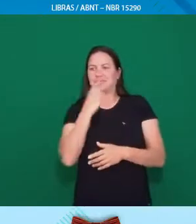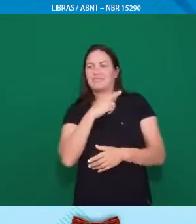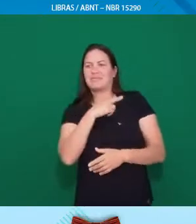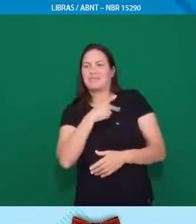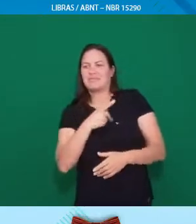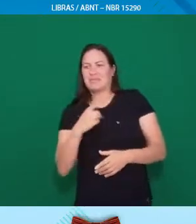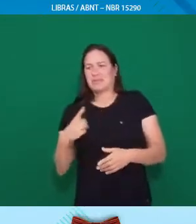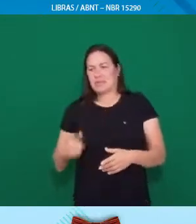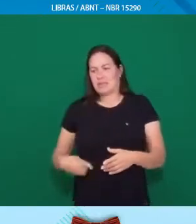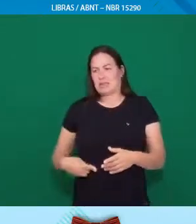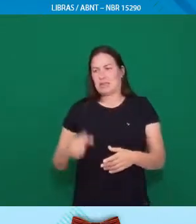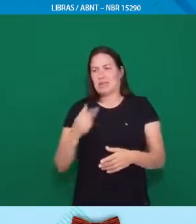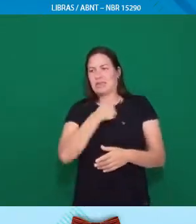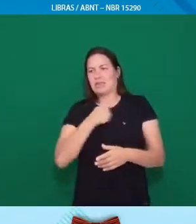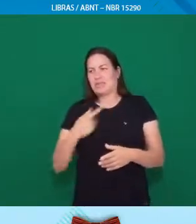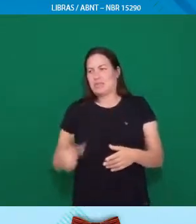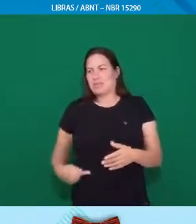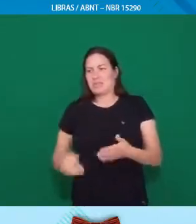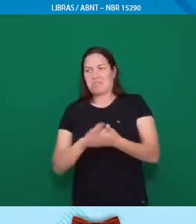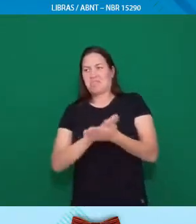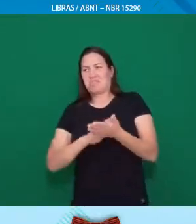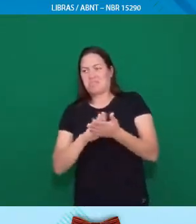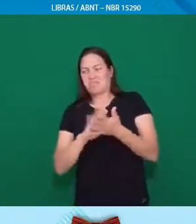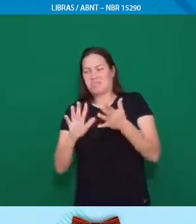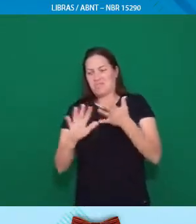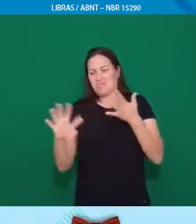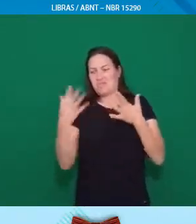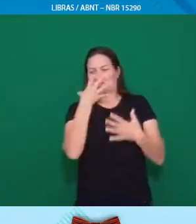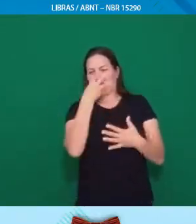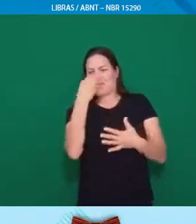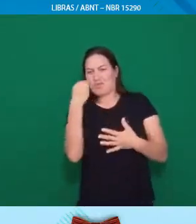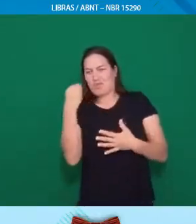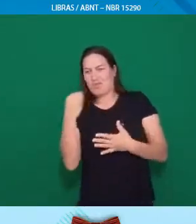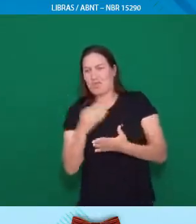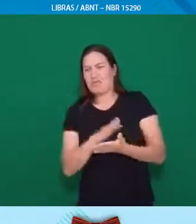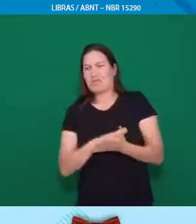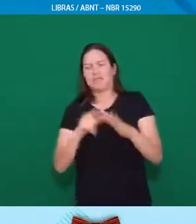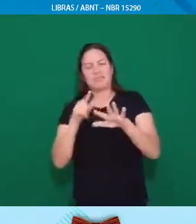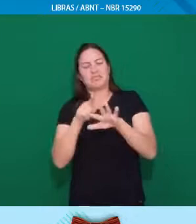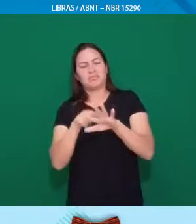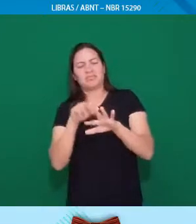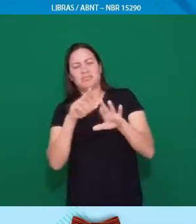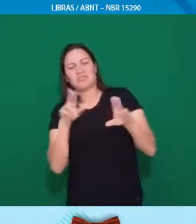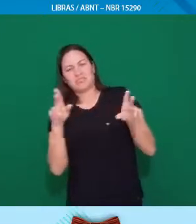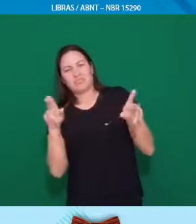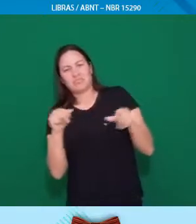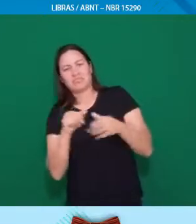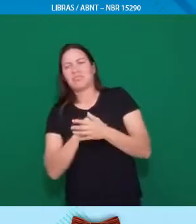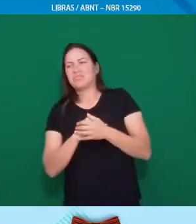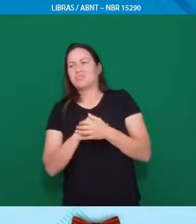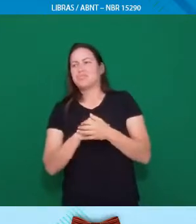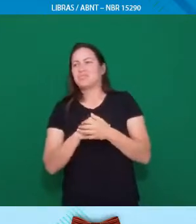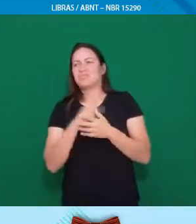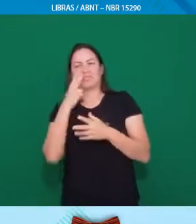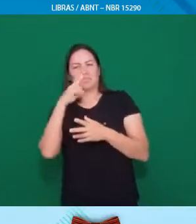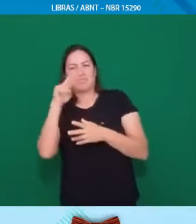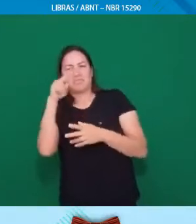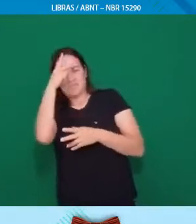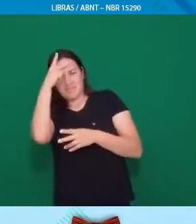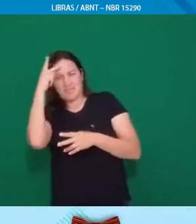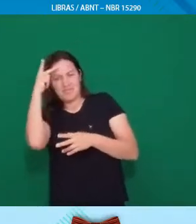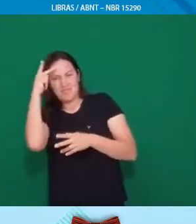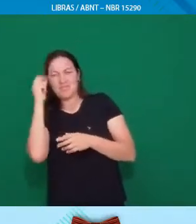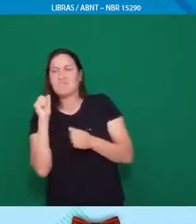Senador tá procurando alguém mexer na fotografia então mais é um negócio diferente vocês